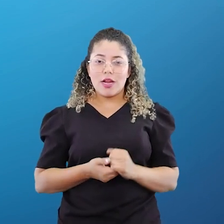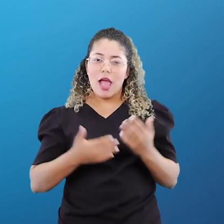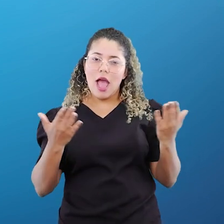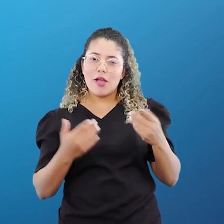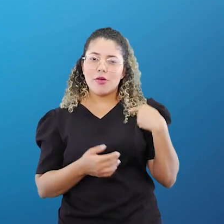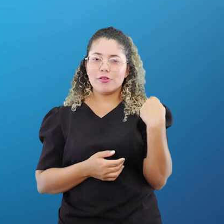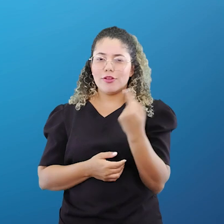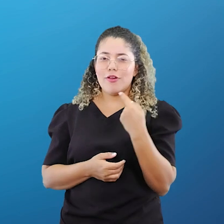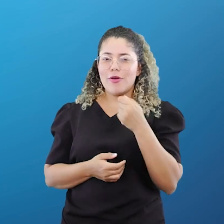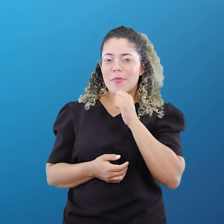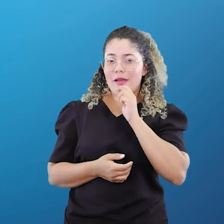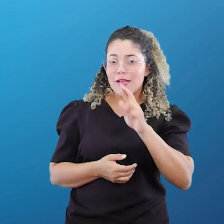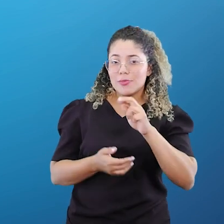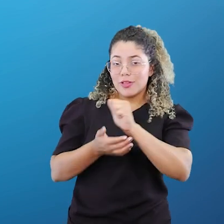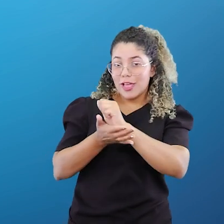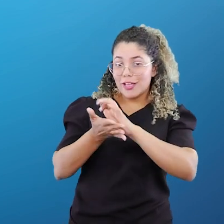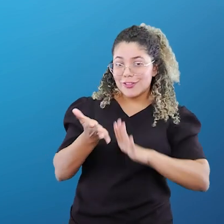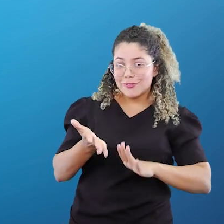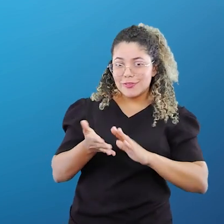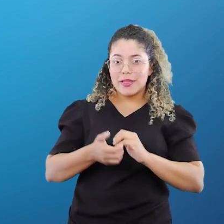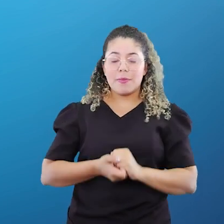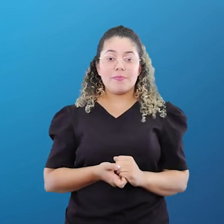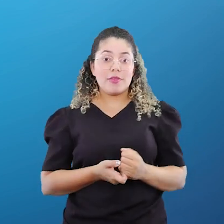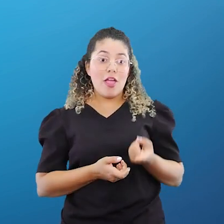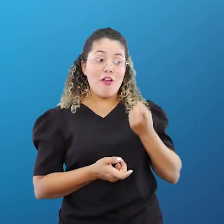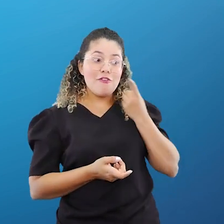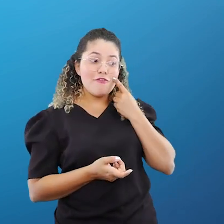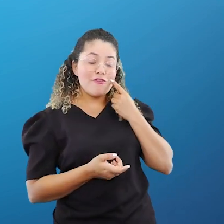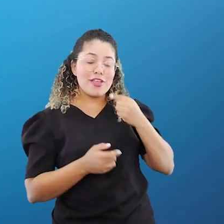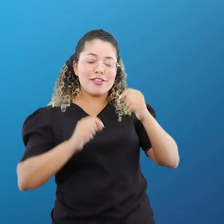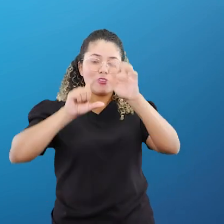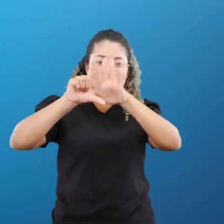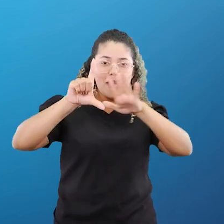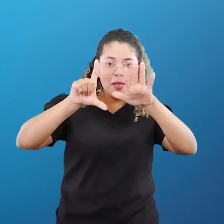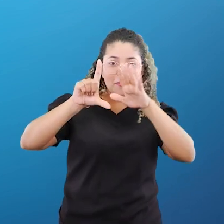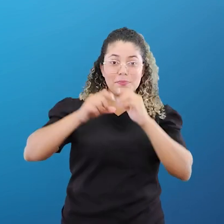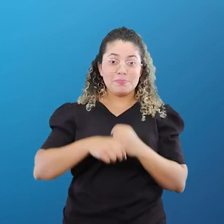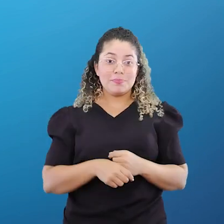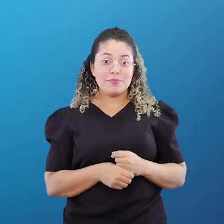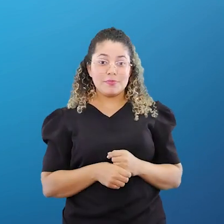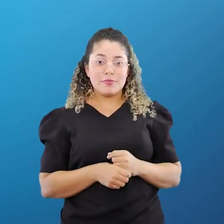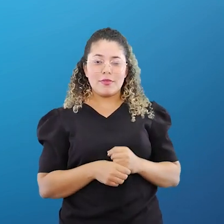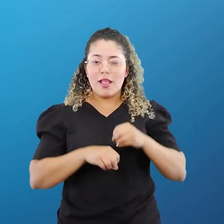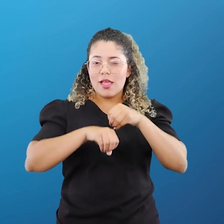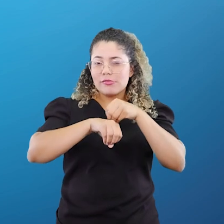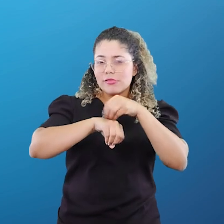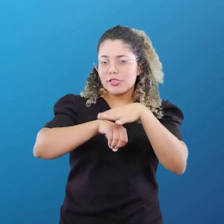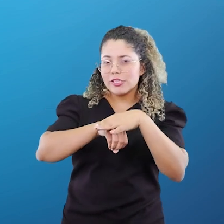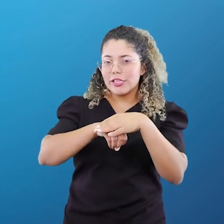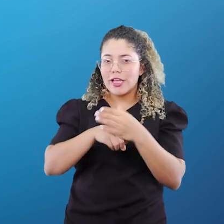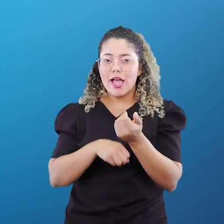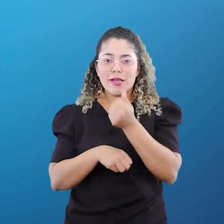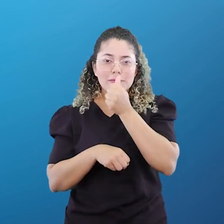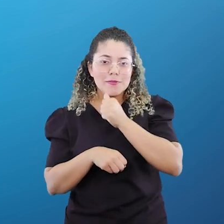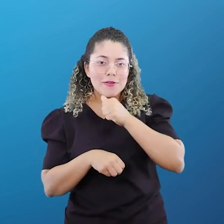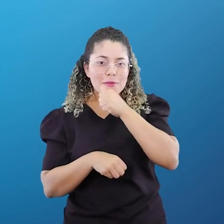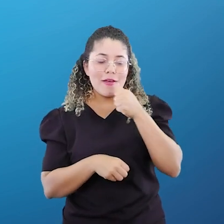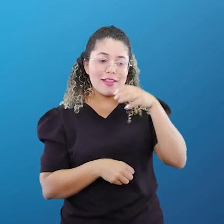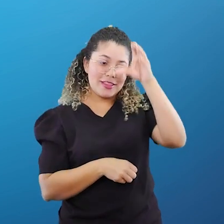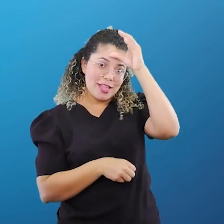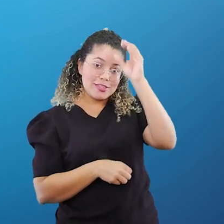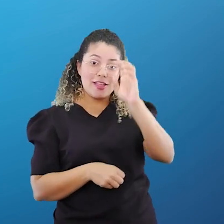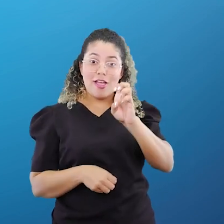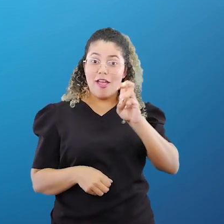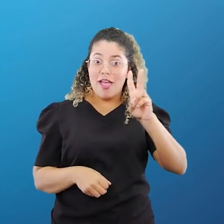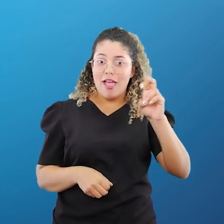Agora nós vamos realizar alguns exercícios. Observe a imagem ao lado. Dicas de dieta da tia Eva.